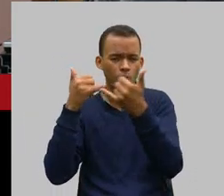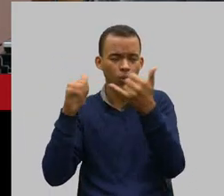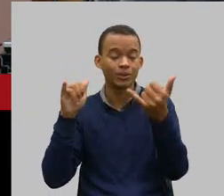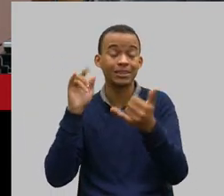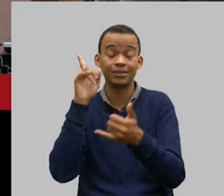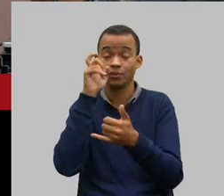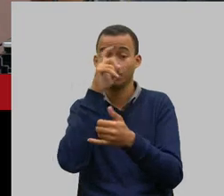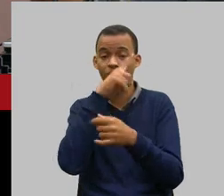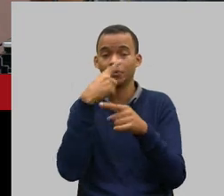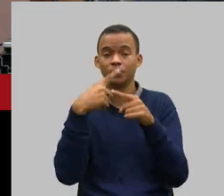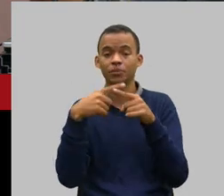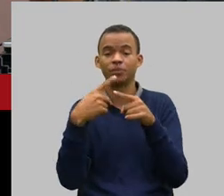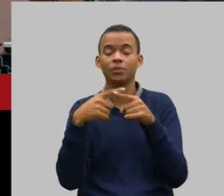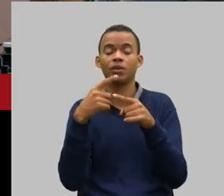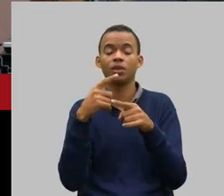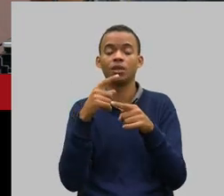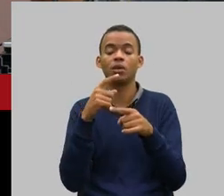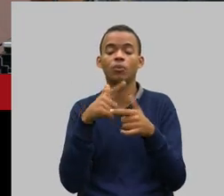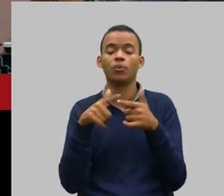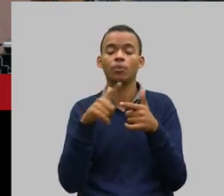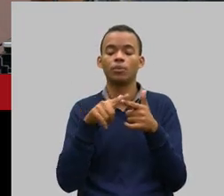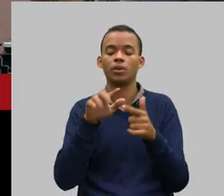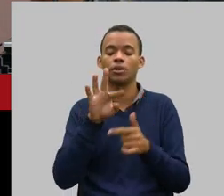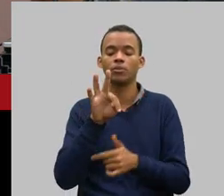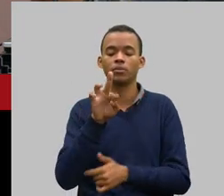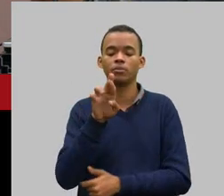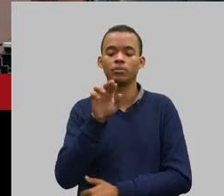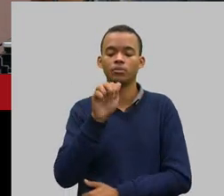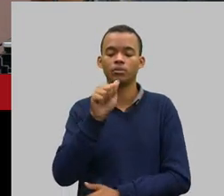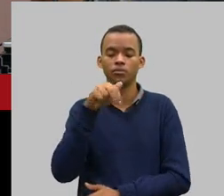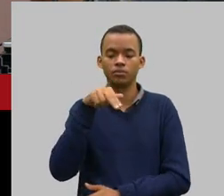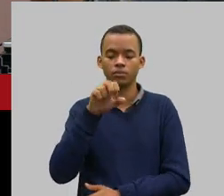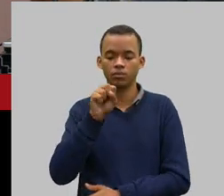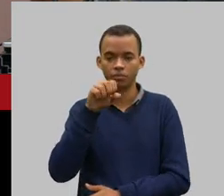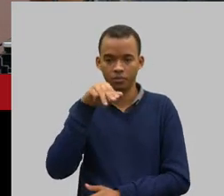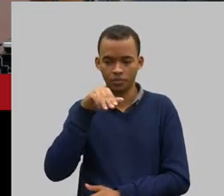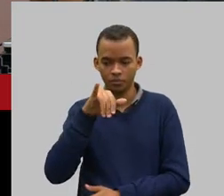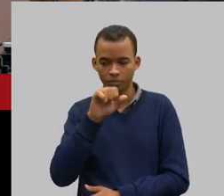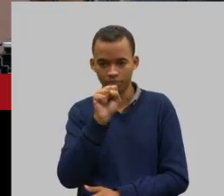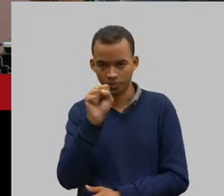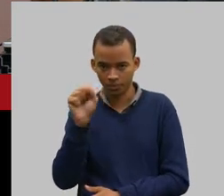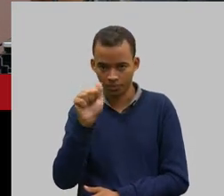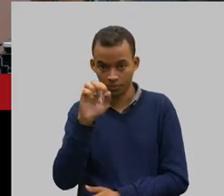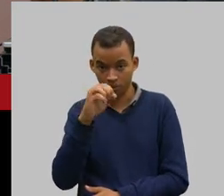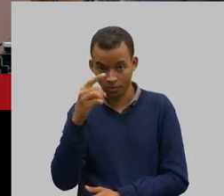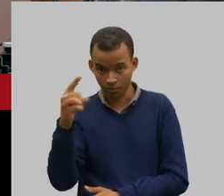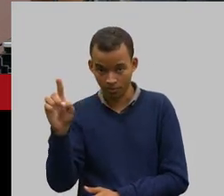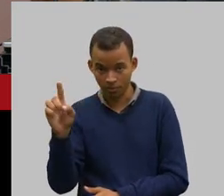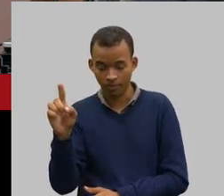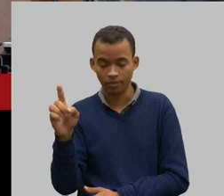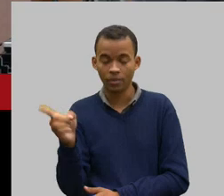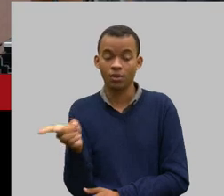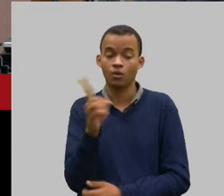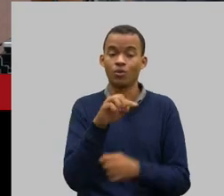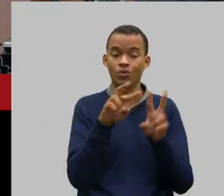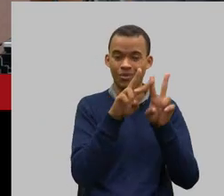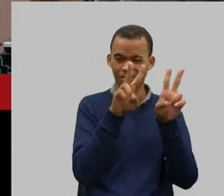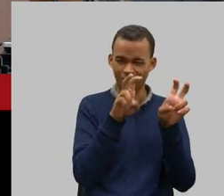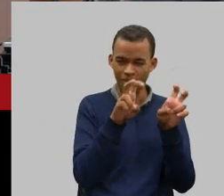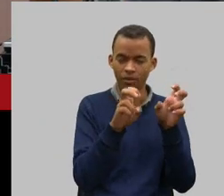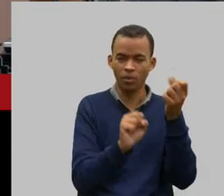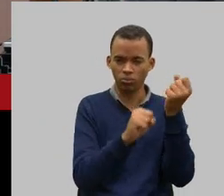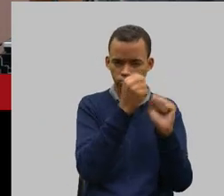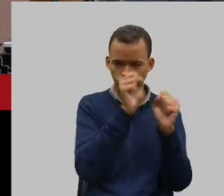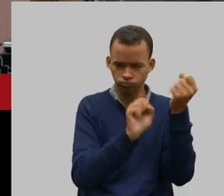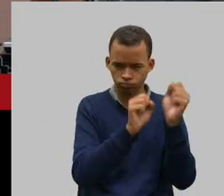também né Com relação à subestações nós vamos ter ainda mais 117 sub Estações Eu até tenho aqui